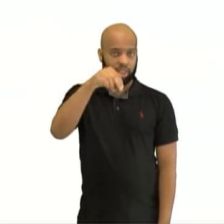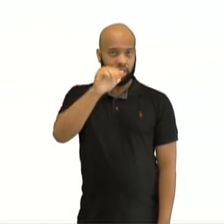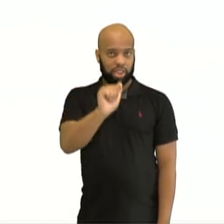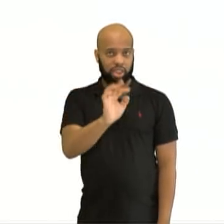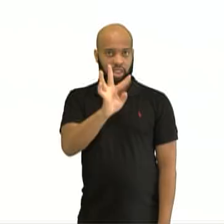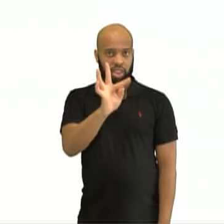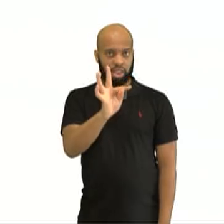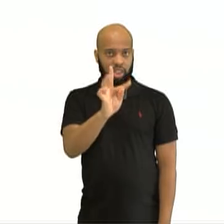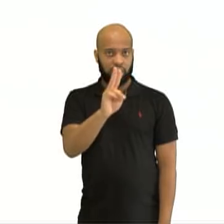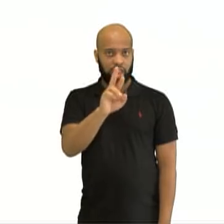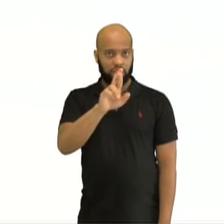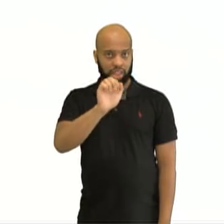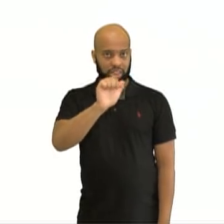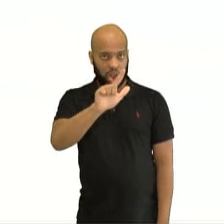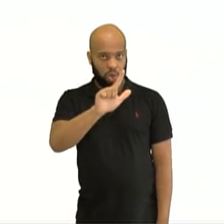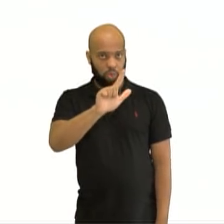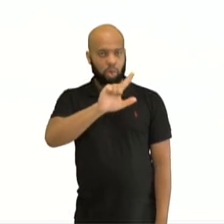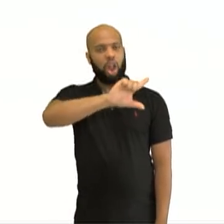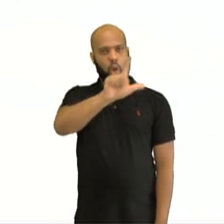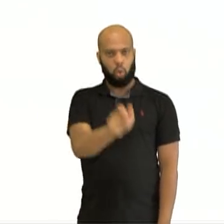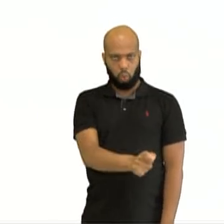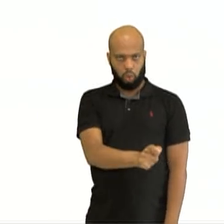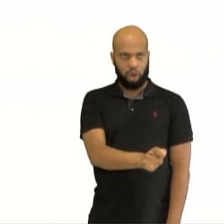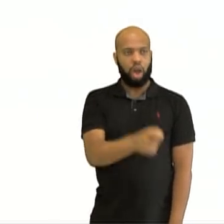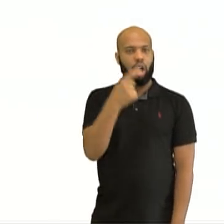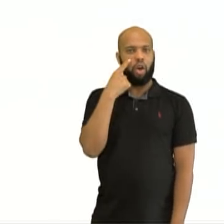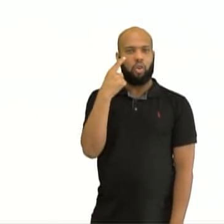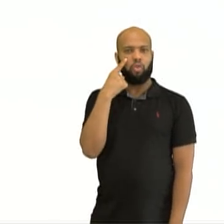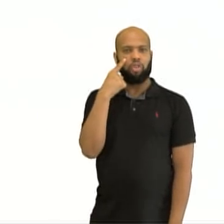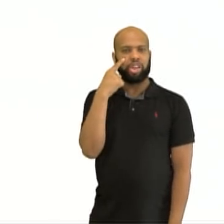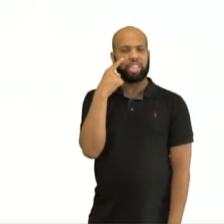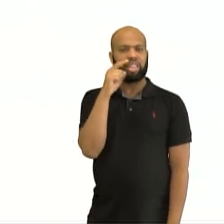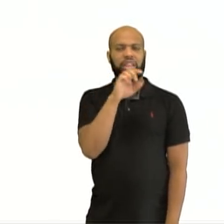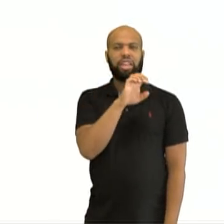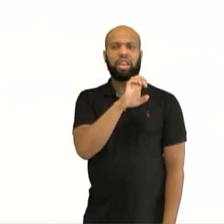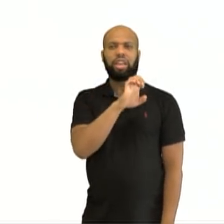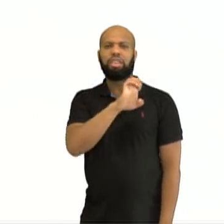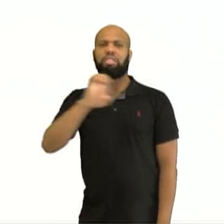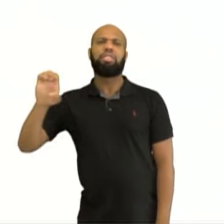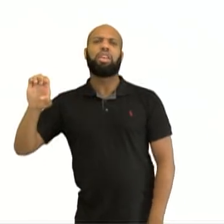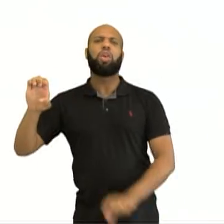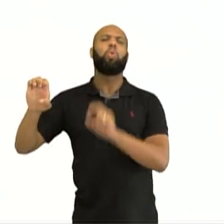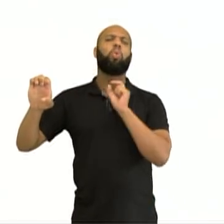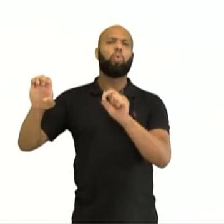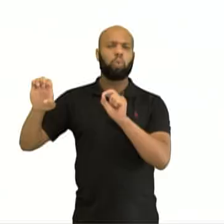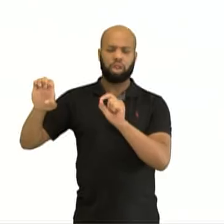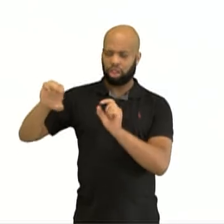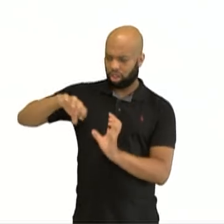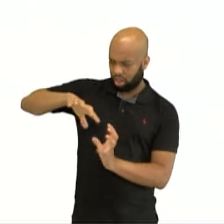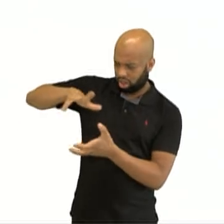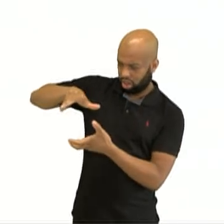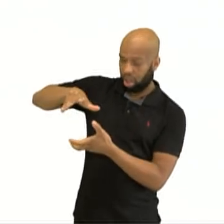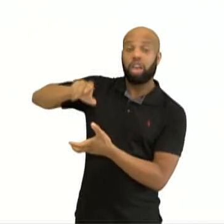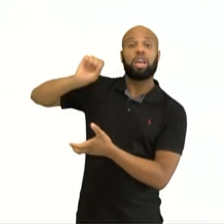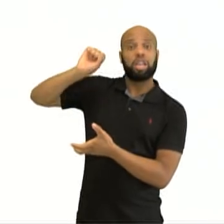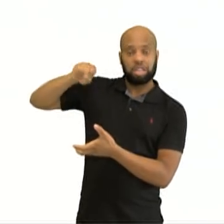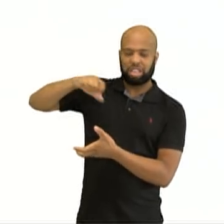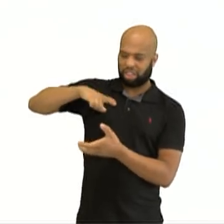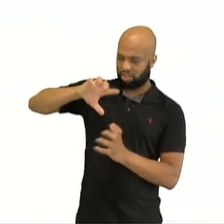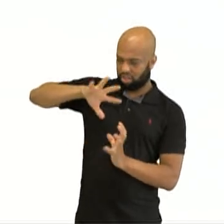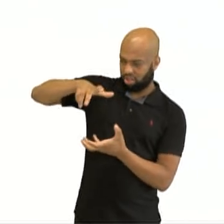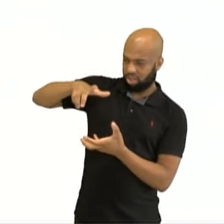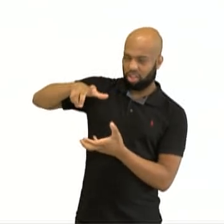percebam aqui do lado esquerdo. Será que é a Terra? Né? Não aparece ela na sua